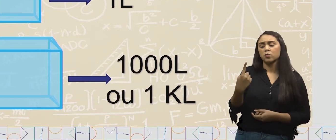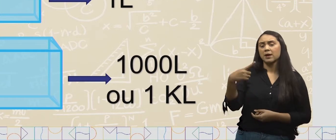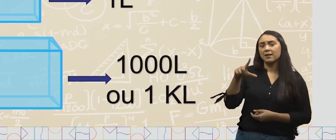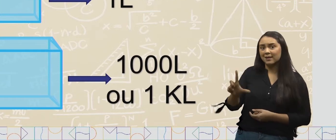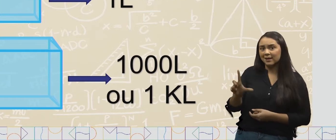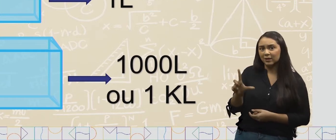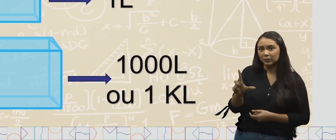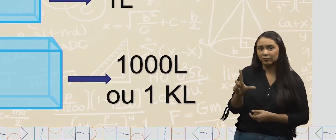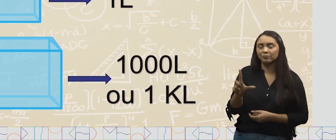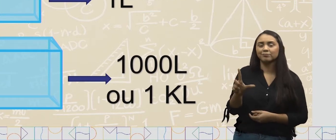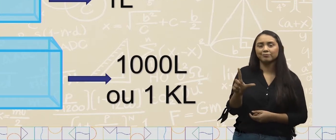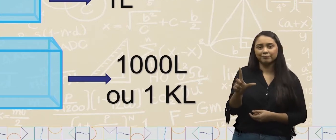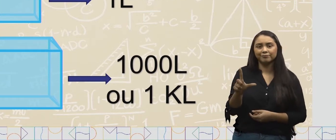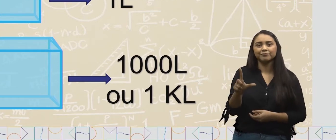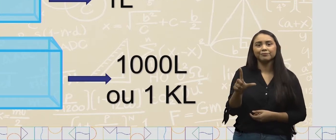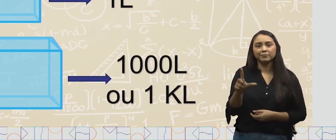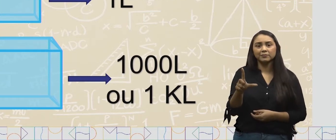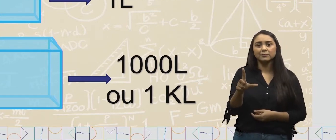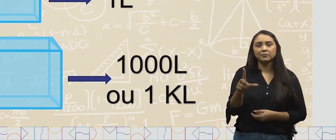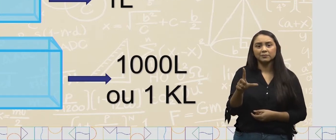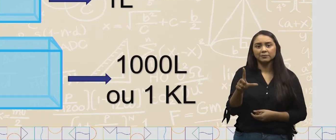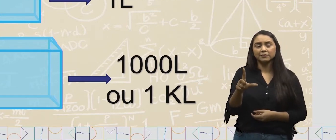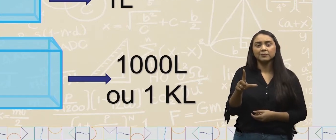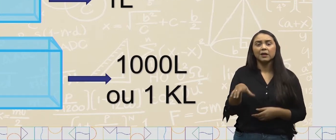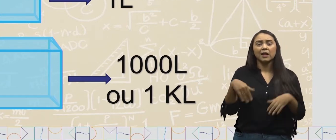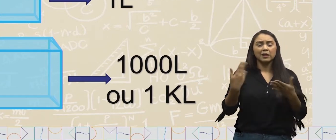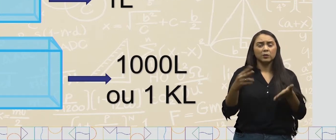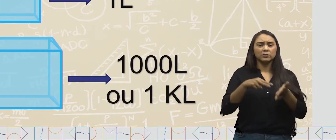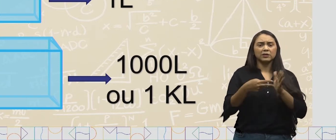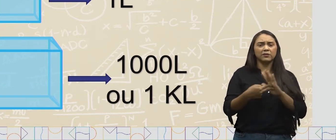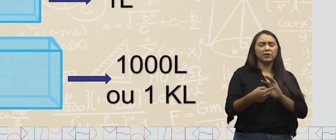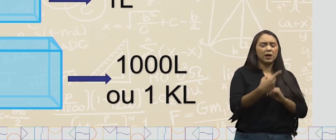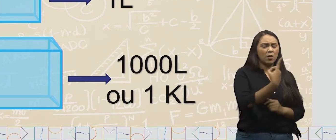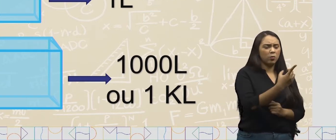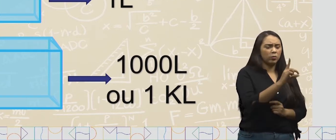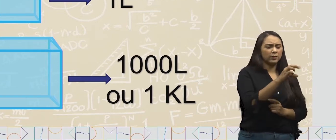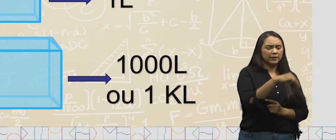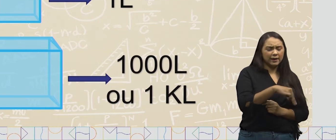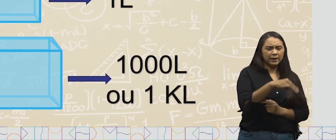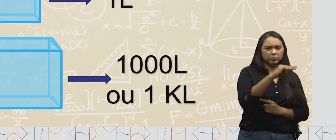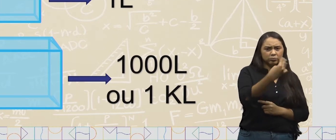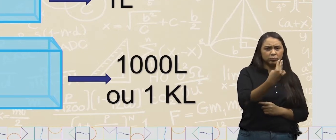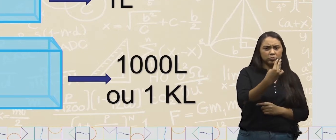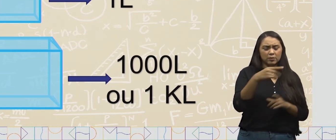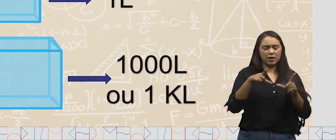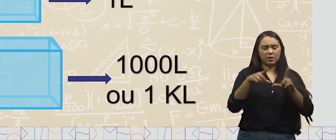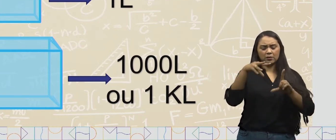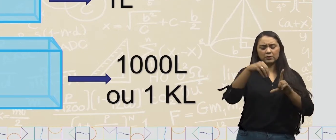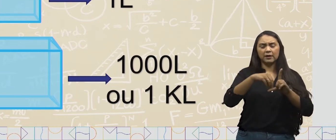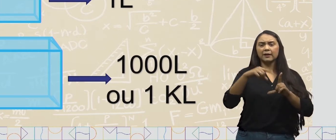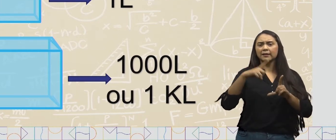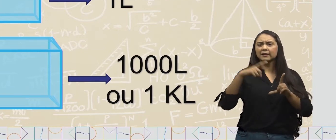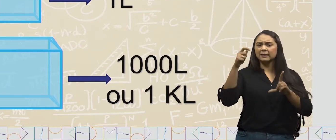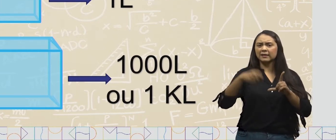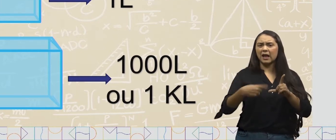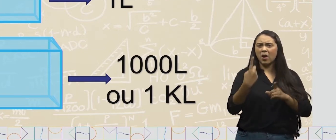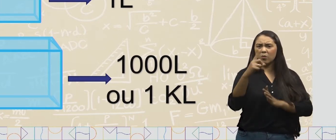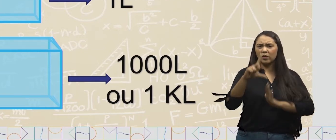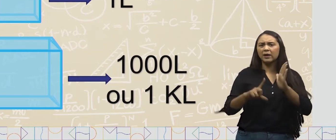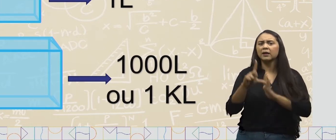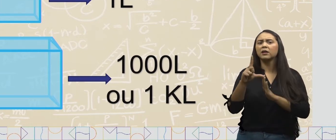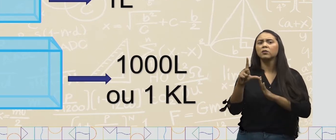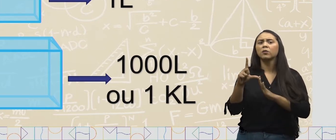líquido. Bom, se em 1 decímetro cúbico cabem 1 litro de qualquer líquido, em 1 milímetro cúbico vai